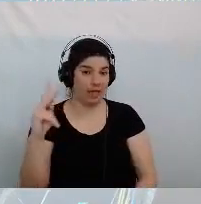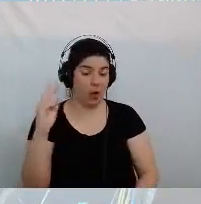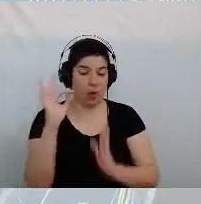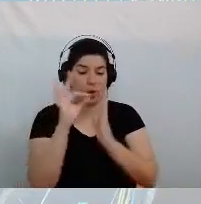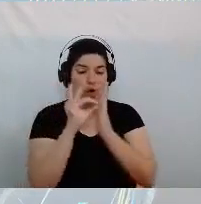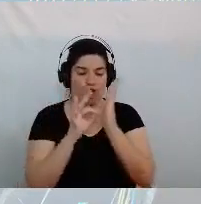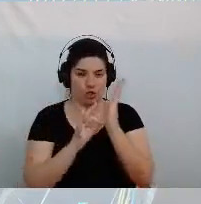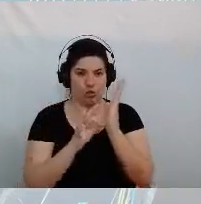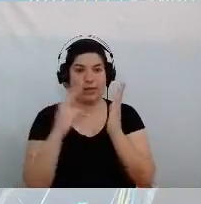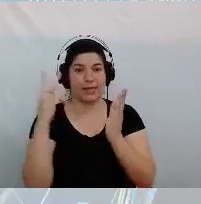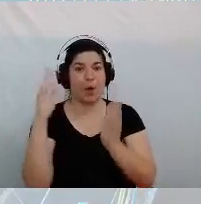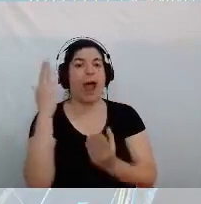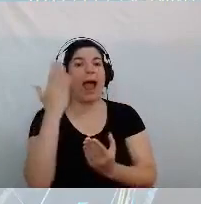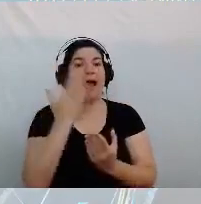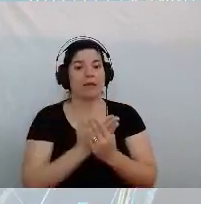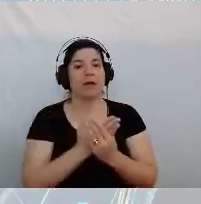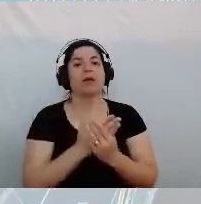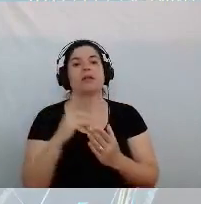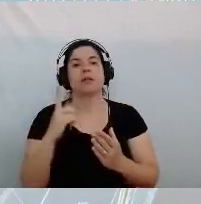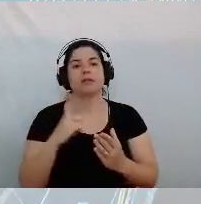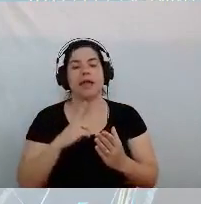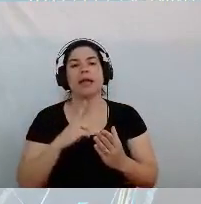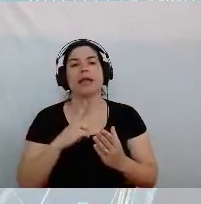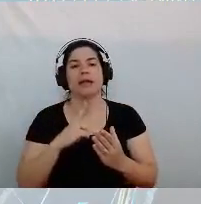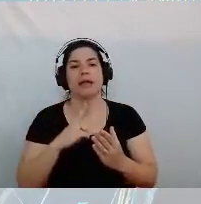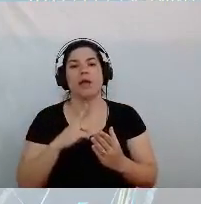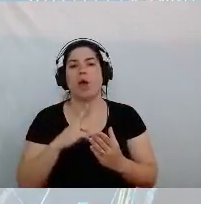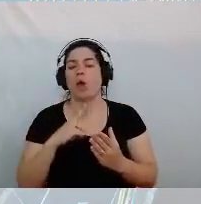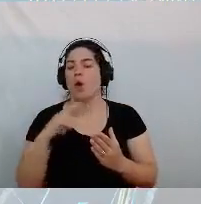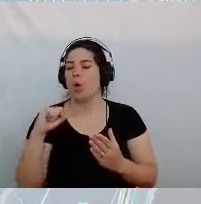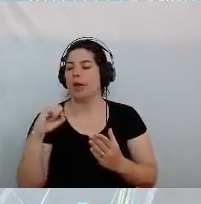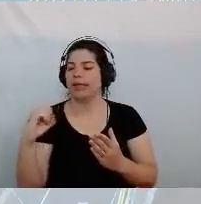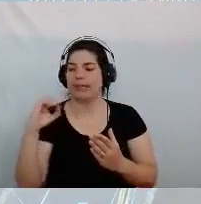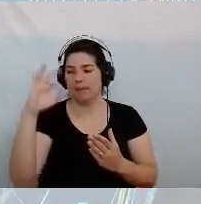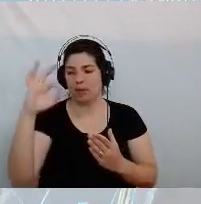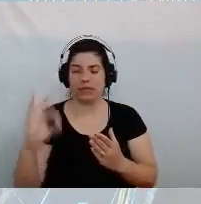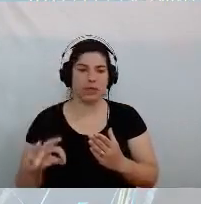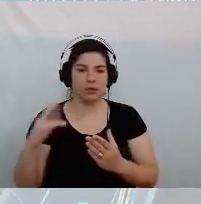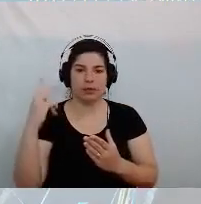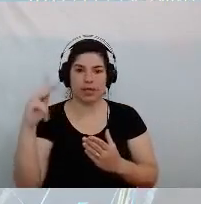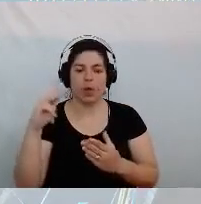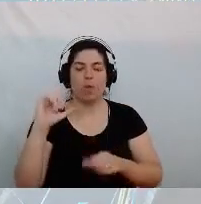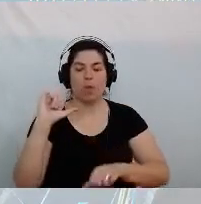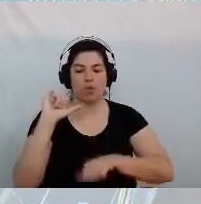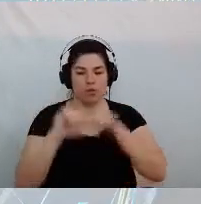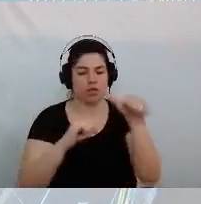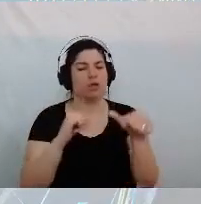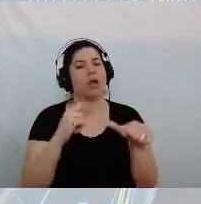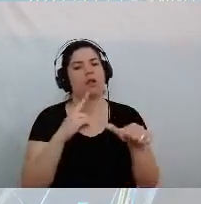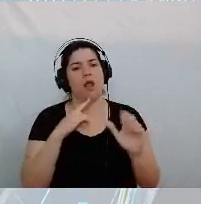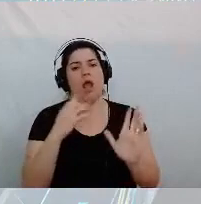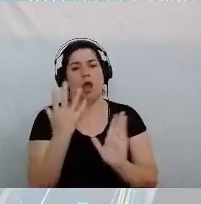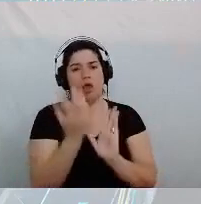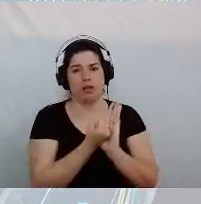arquivos vão ter recebido 80% das suas alterações dos teus comites 5% ou menos dos arquivos que você